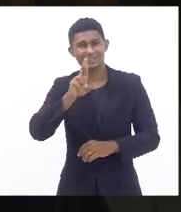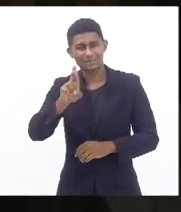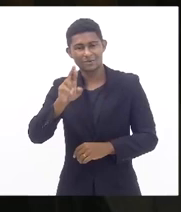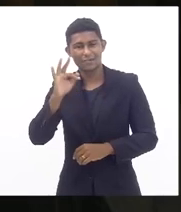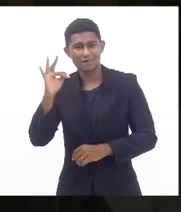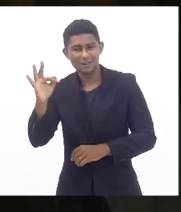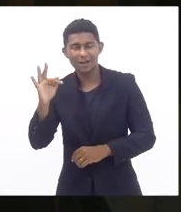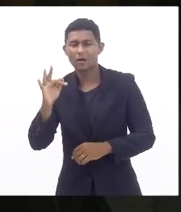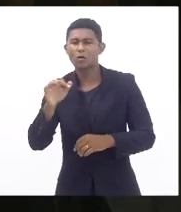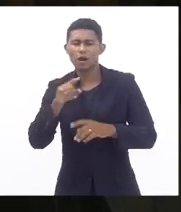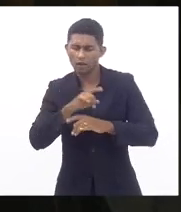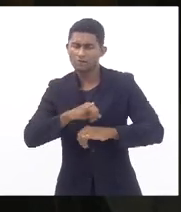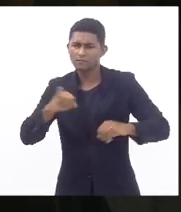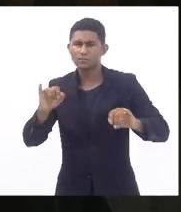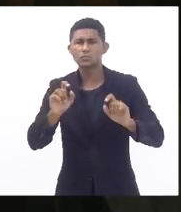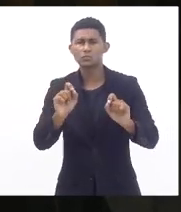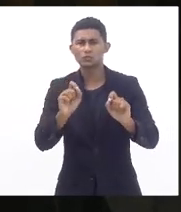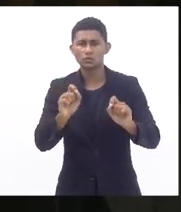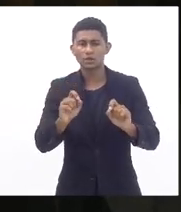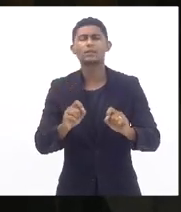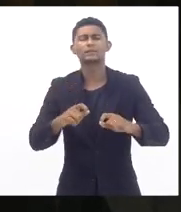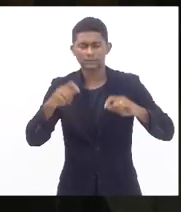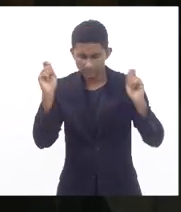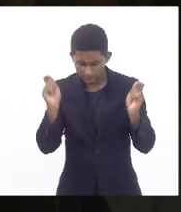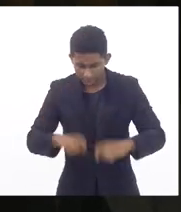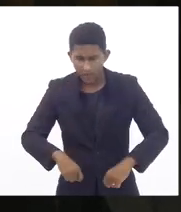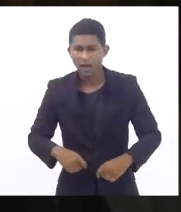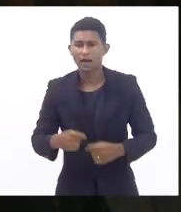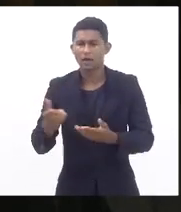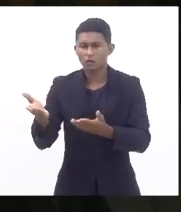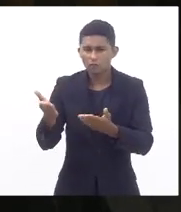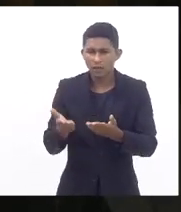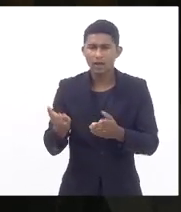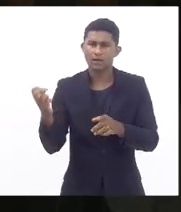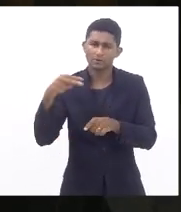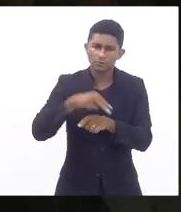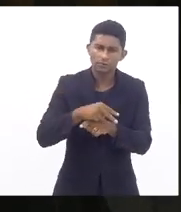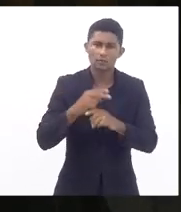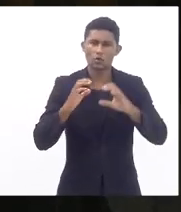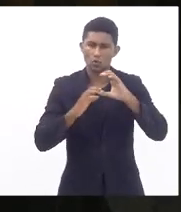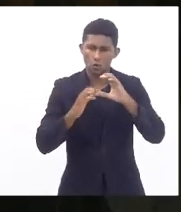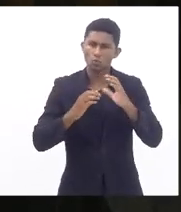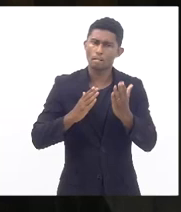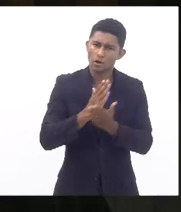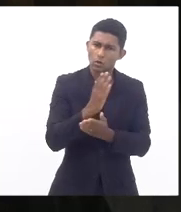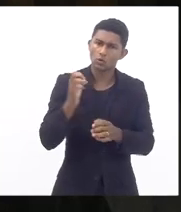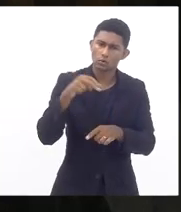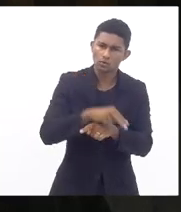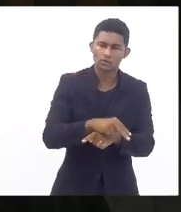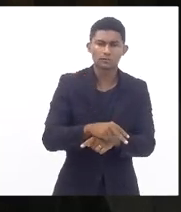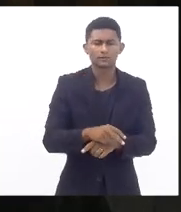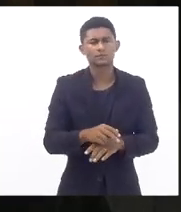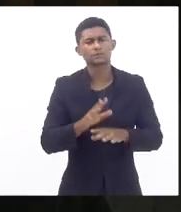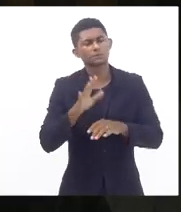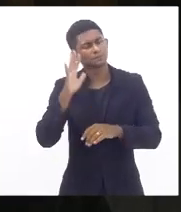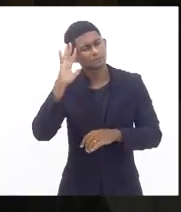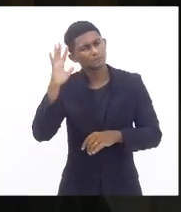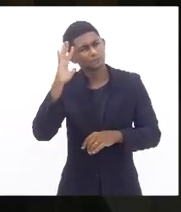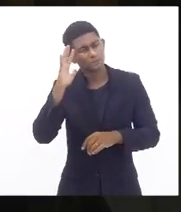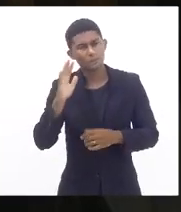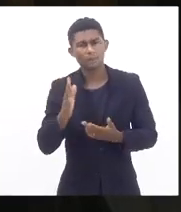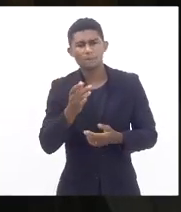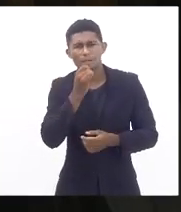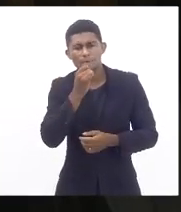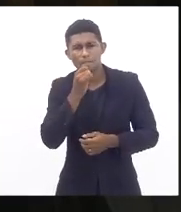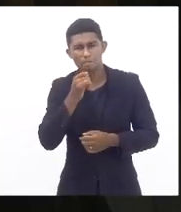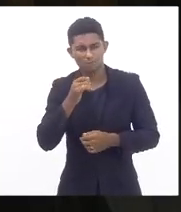convocação se for em caso de vacância. E aí, Tia Ju, mesmo que a gente não contabilize os profissionais de educação